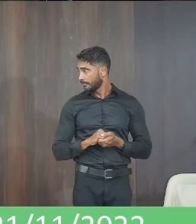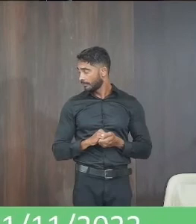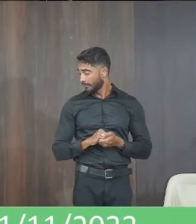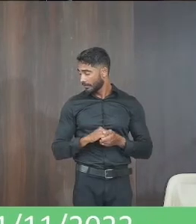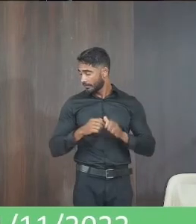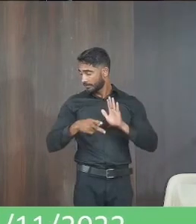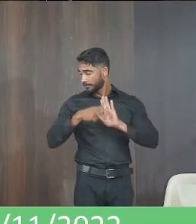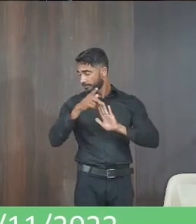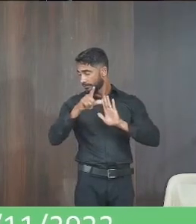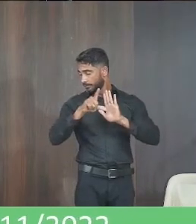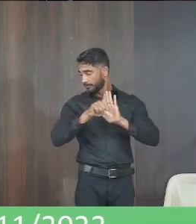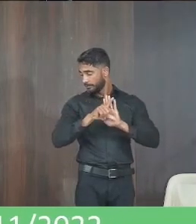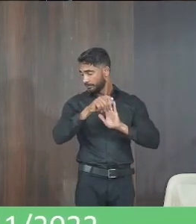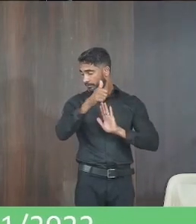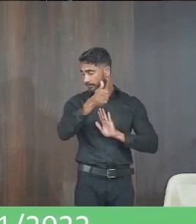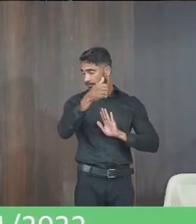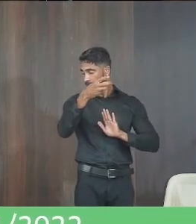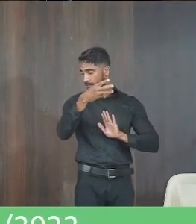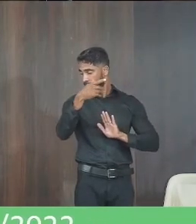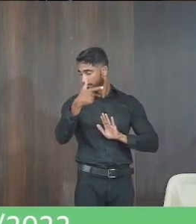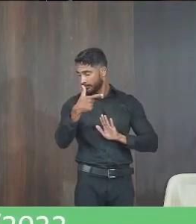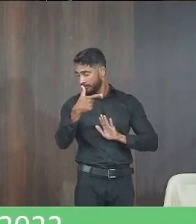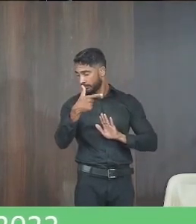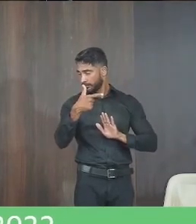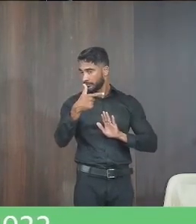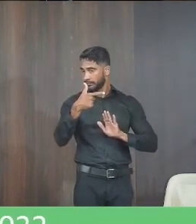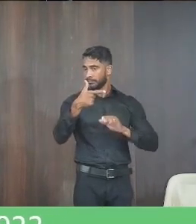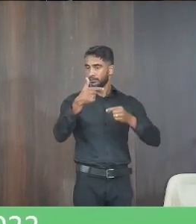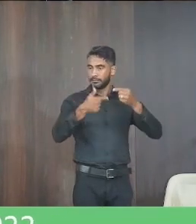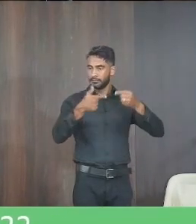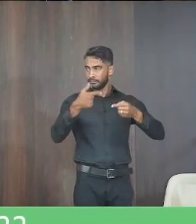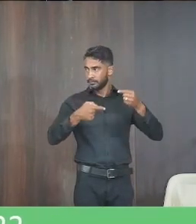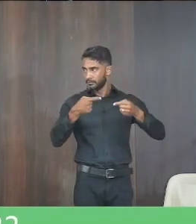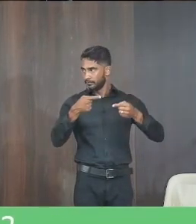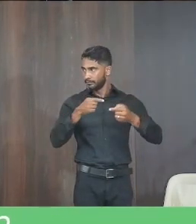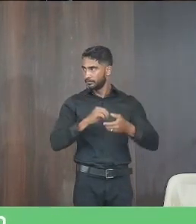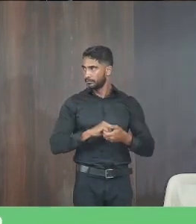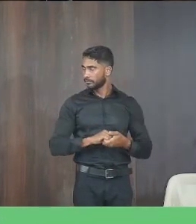o projeto de lei 132-2022 está em discussão